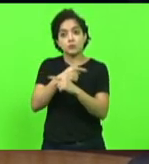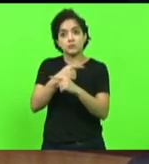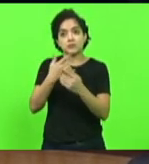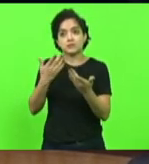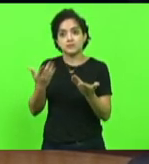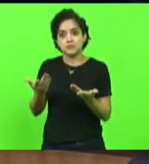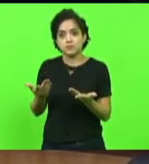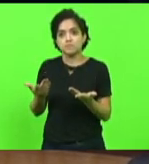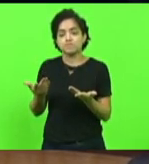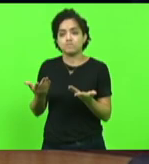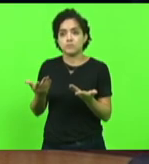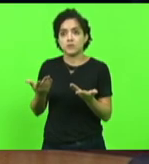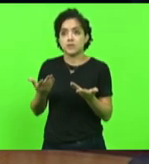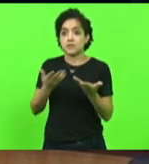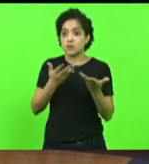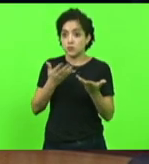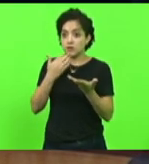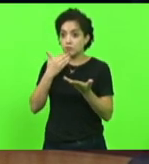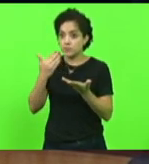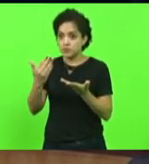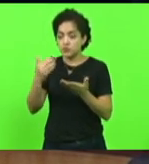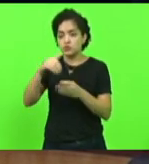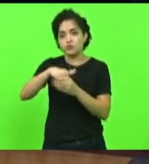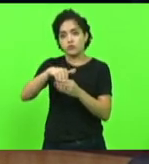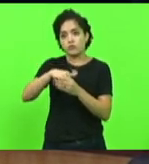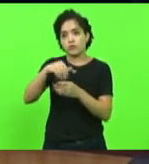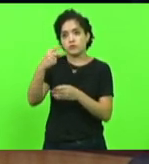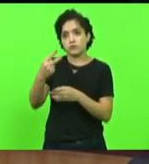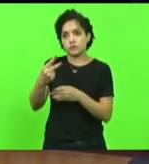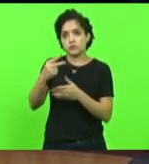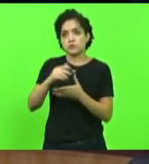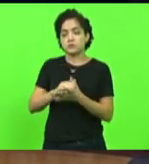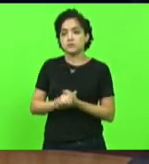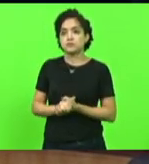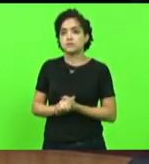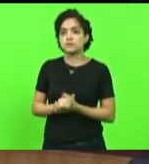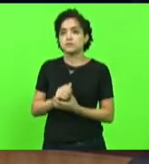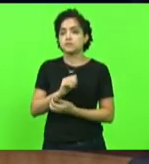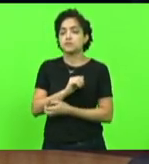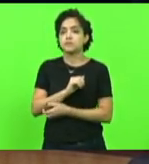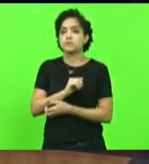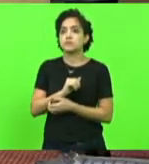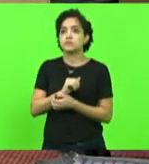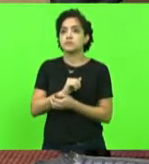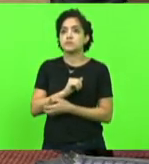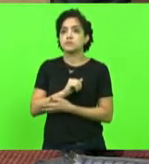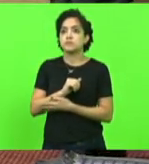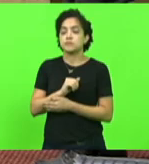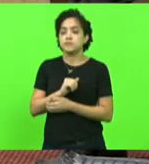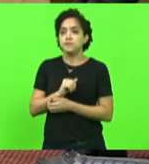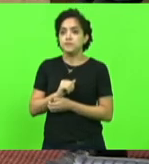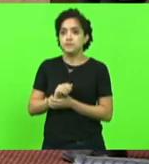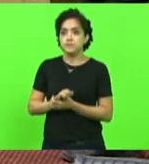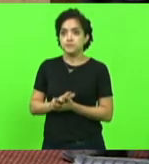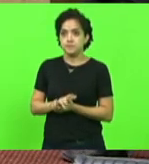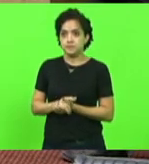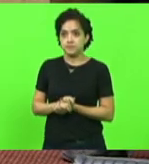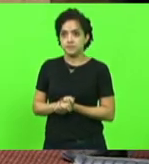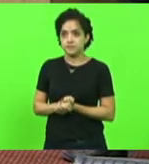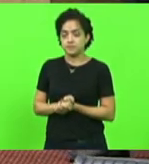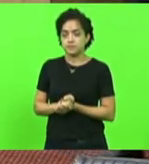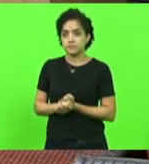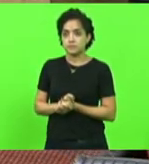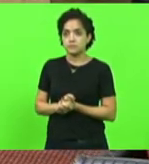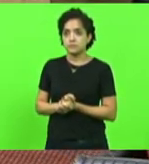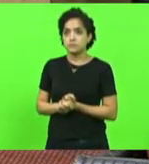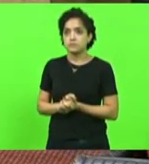e eu quero pedir o voto 2. Obrigada. Para encaminhamento de voto. Para encaminhamento de voto, com a palavra do deputado Gessé Lopes.